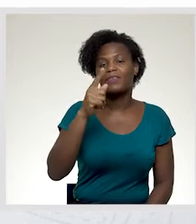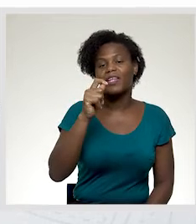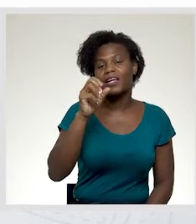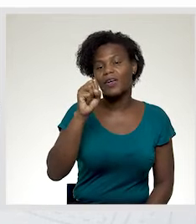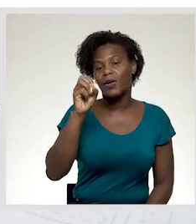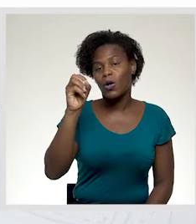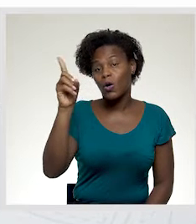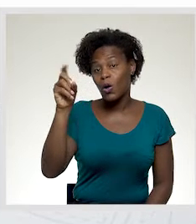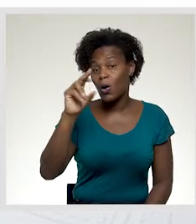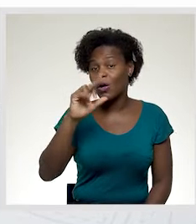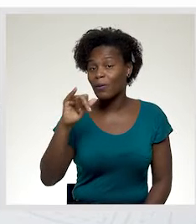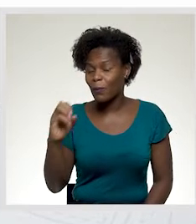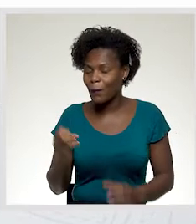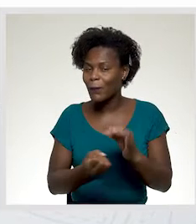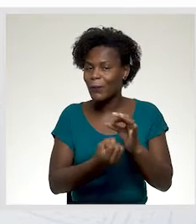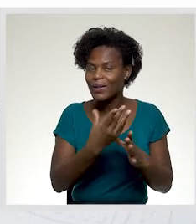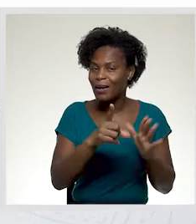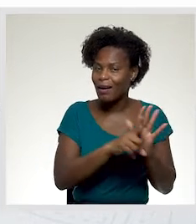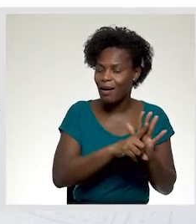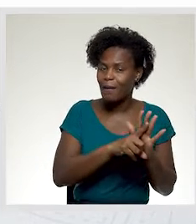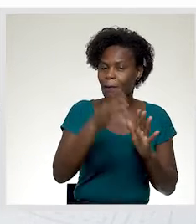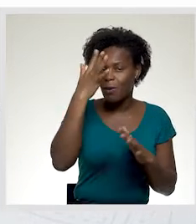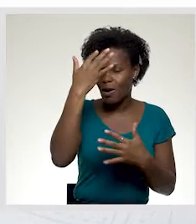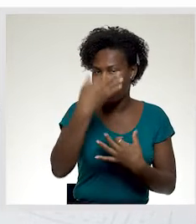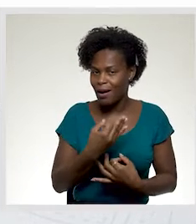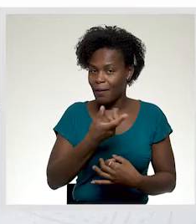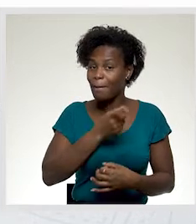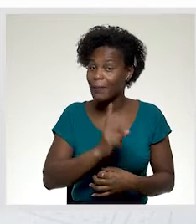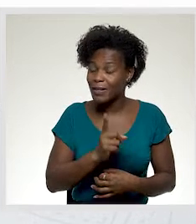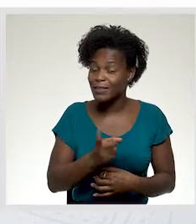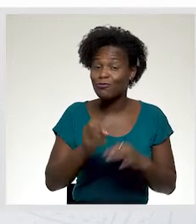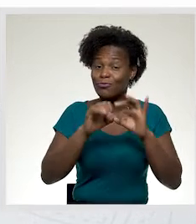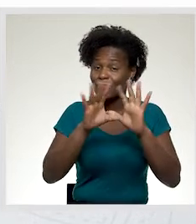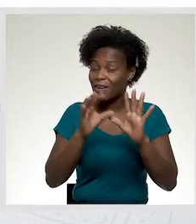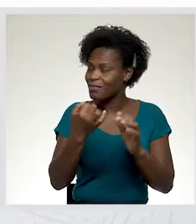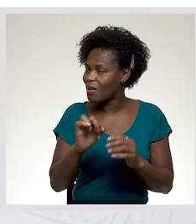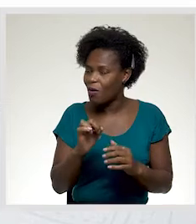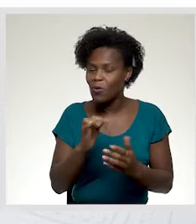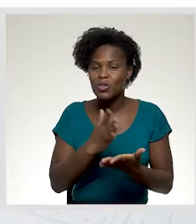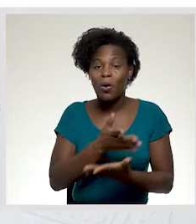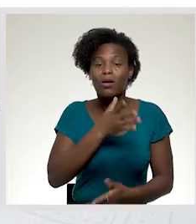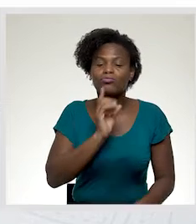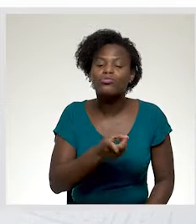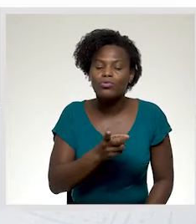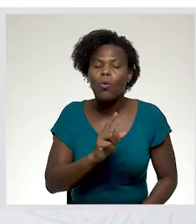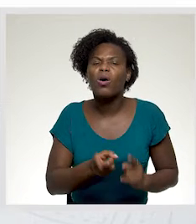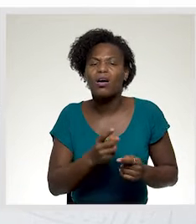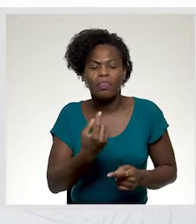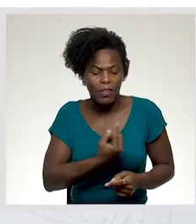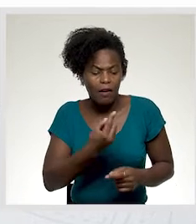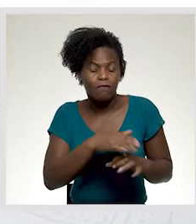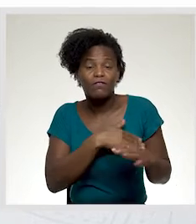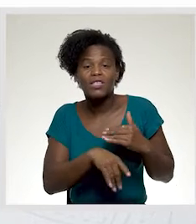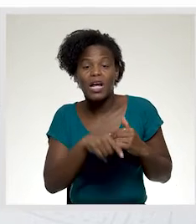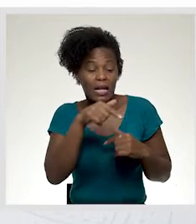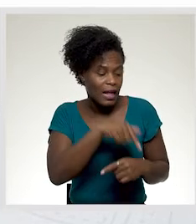essência da lei moral ou do imperativo categórico não consiste em ordenar o que devo fazer